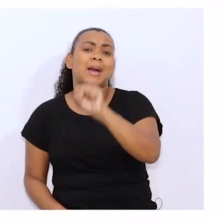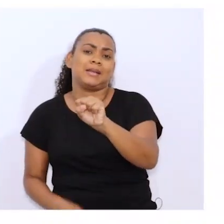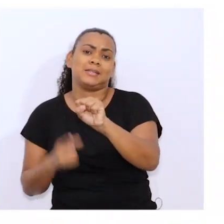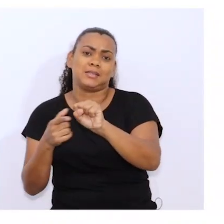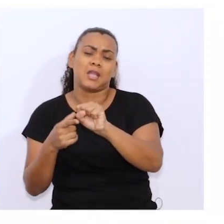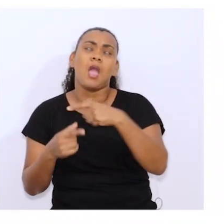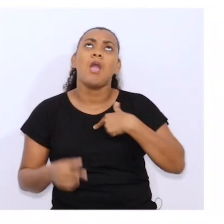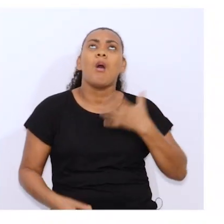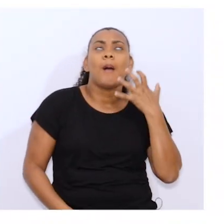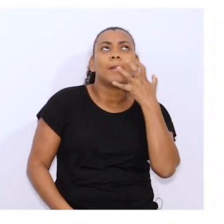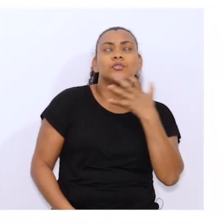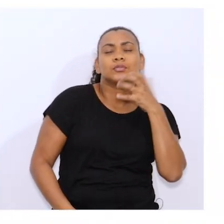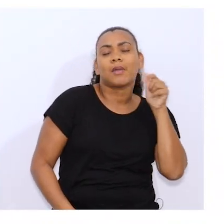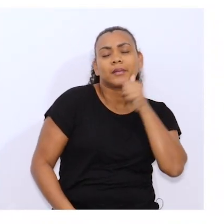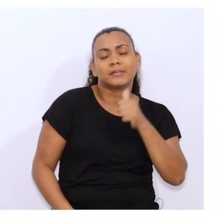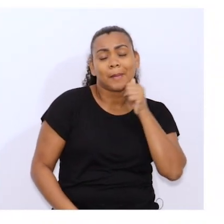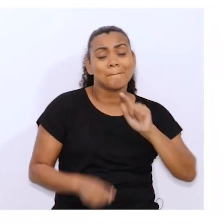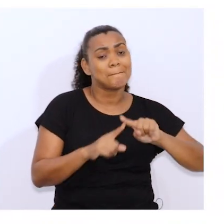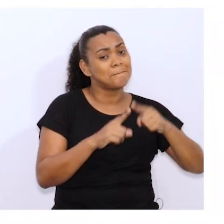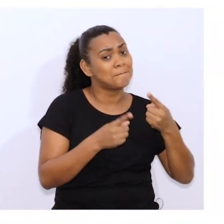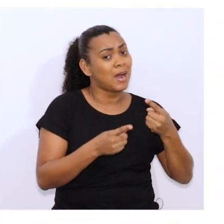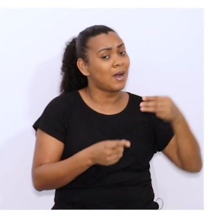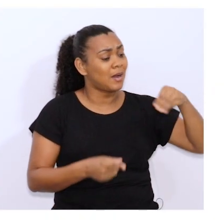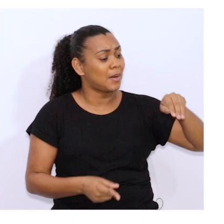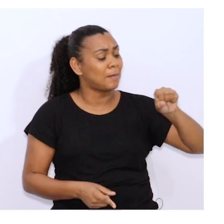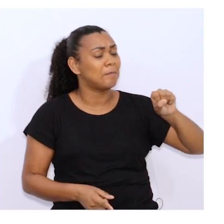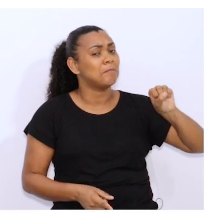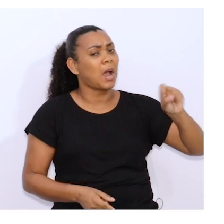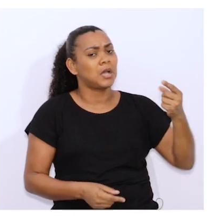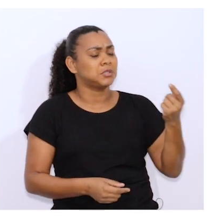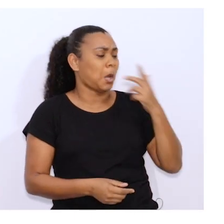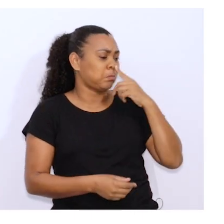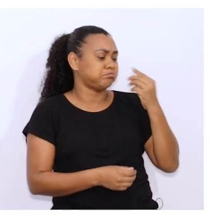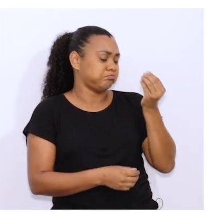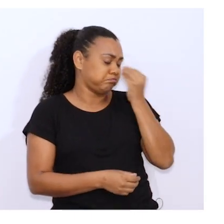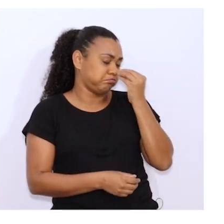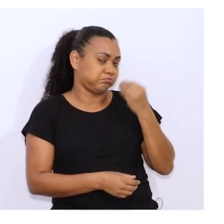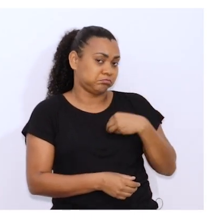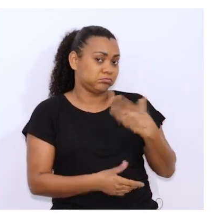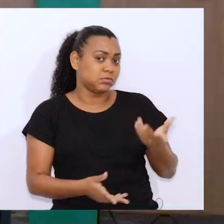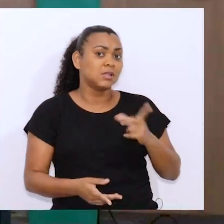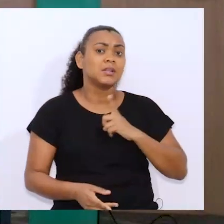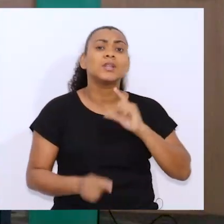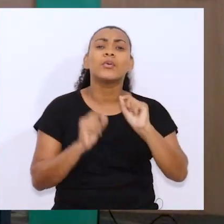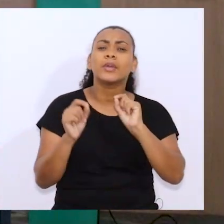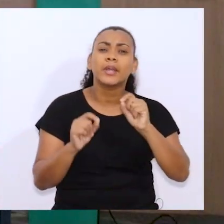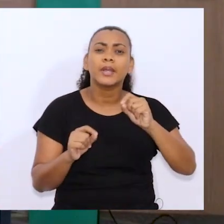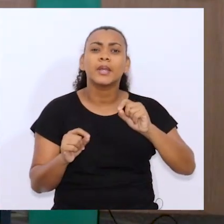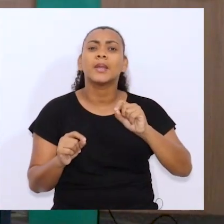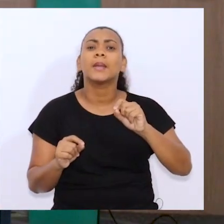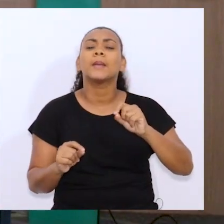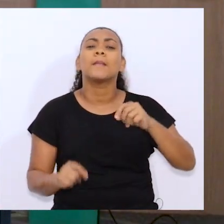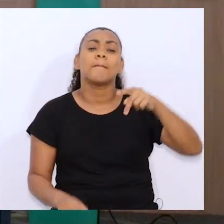apaixonado por uma garota, mas ela não me dá bola. Nós temos aí o quê?